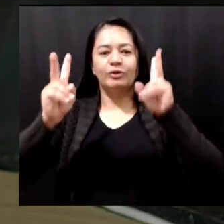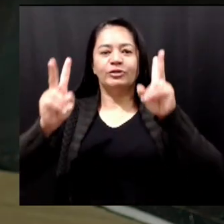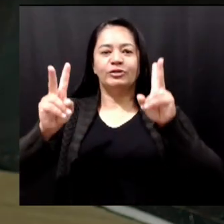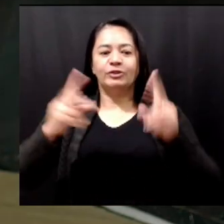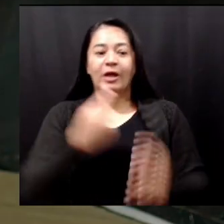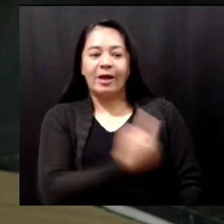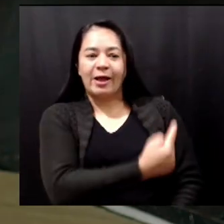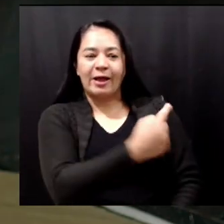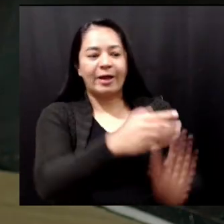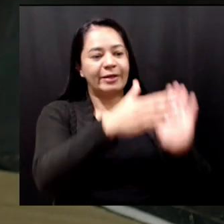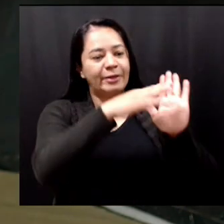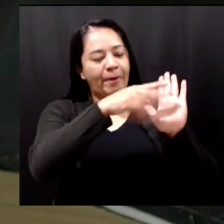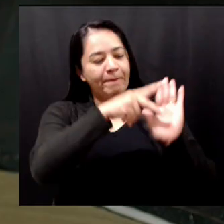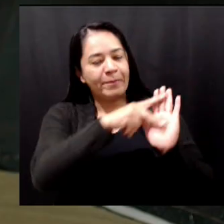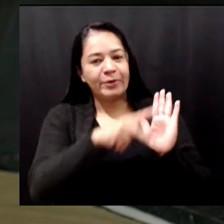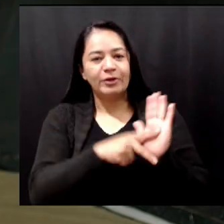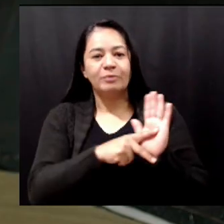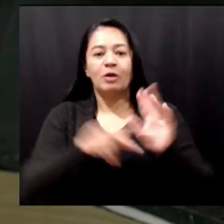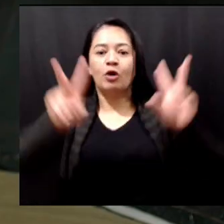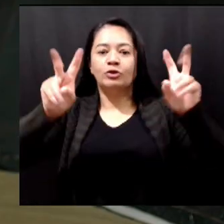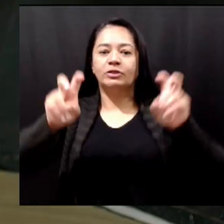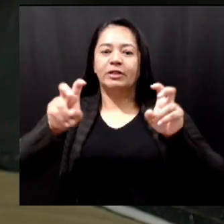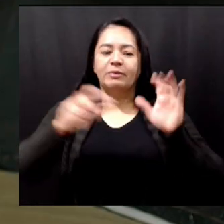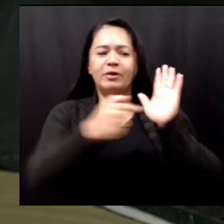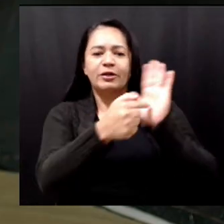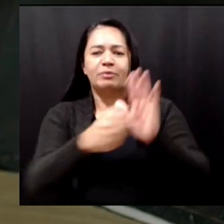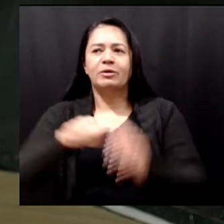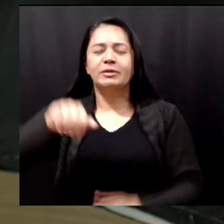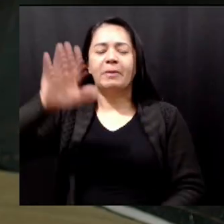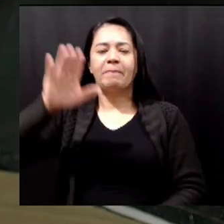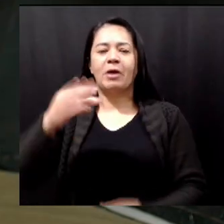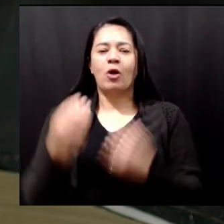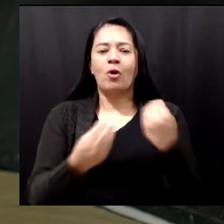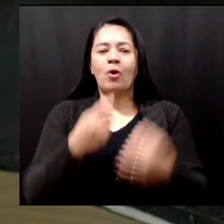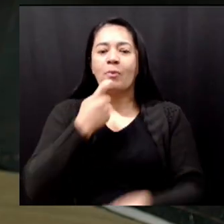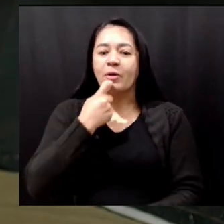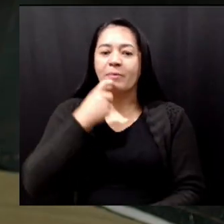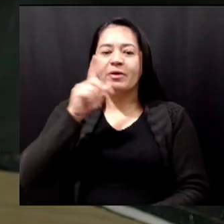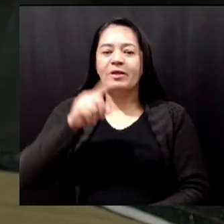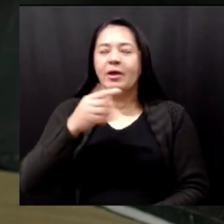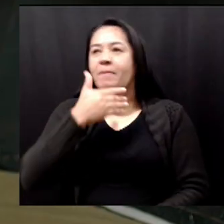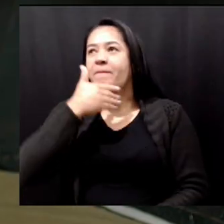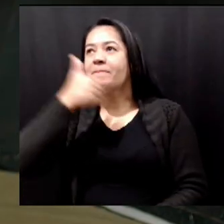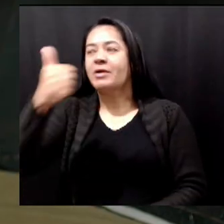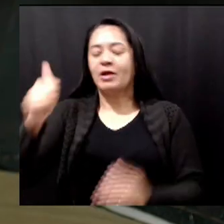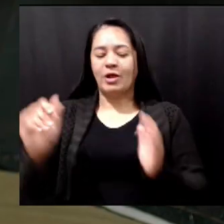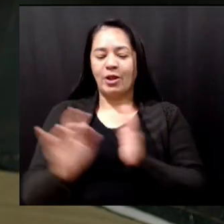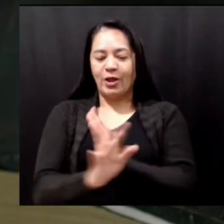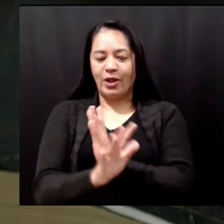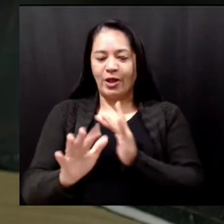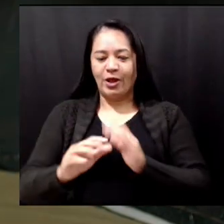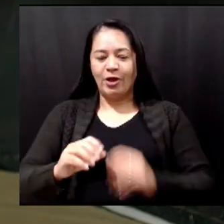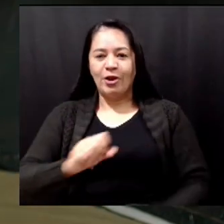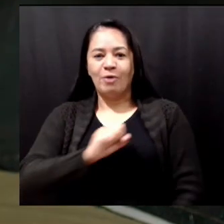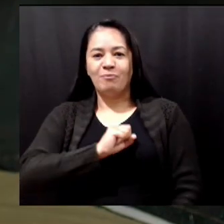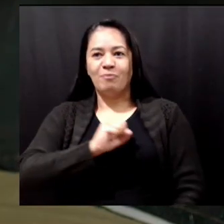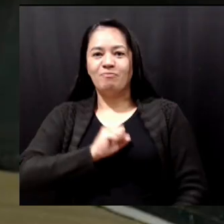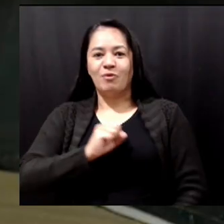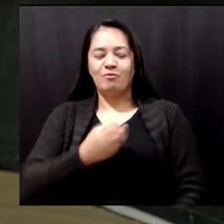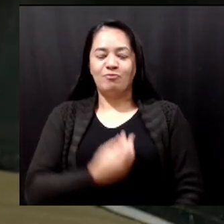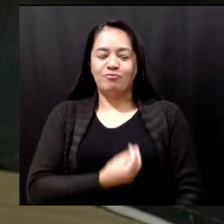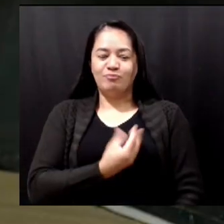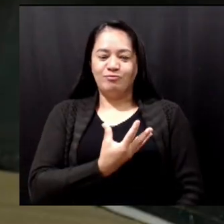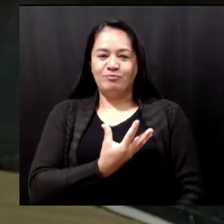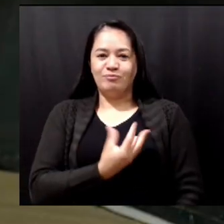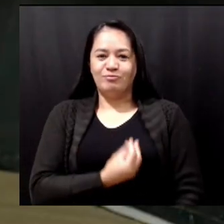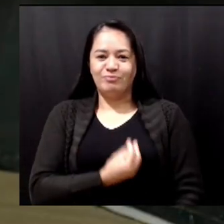revela um pouco mais do que faz Campinas uma metrópole vibrante, diversa e cheia de